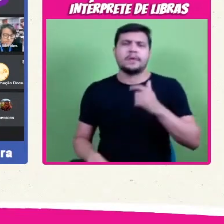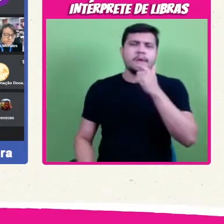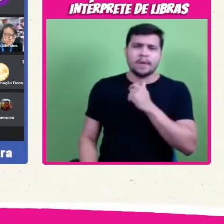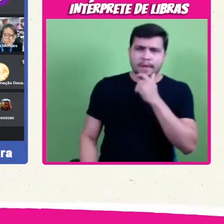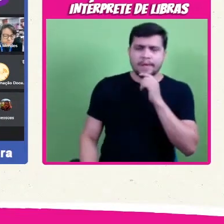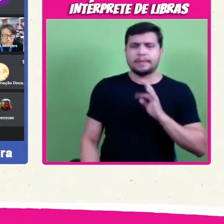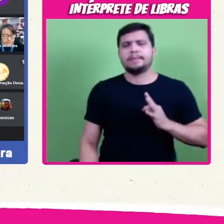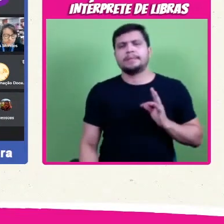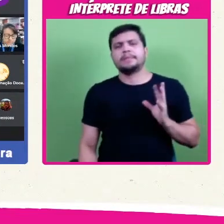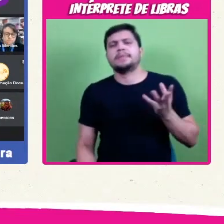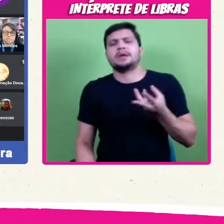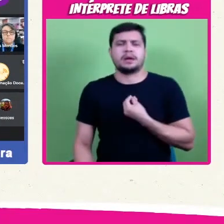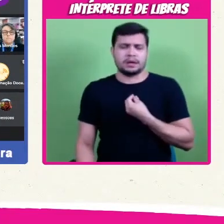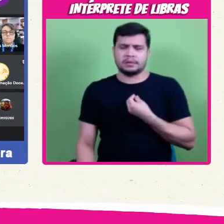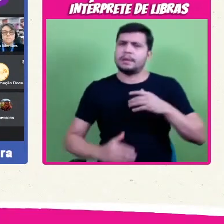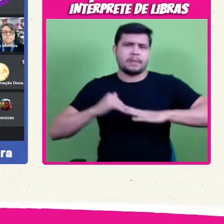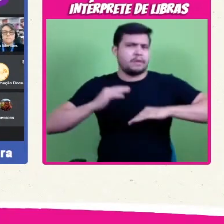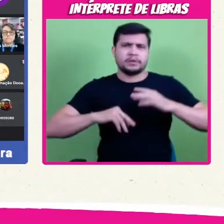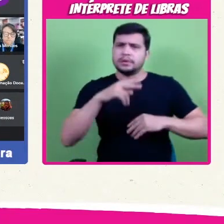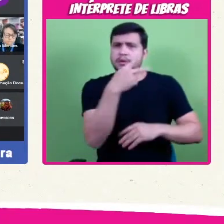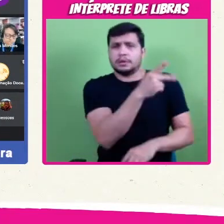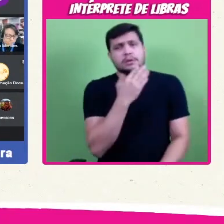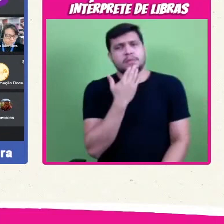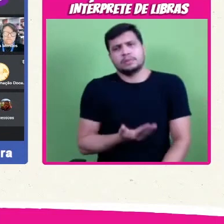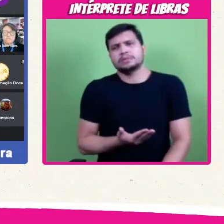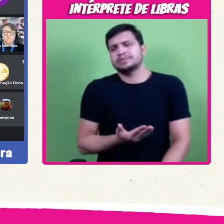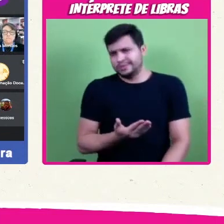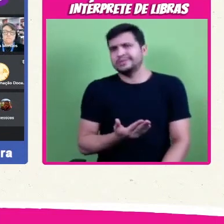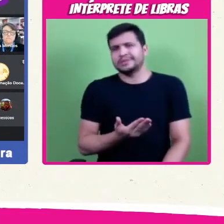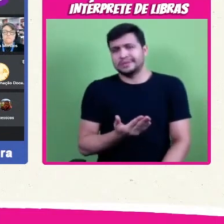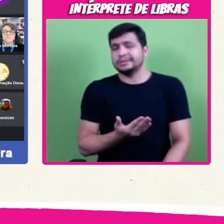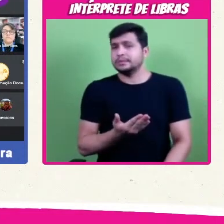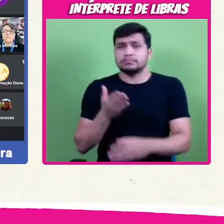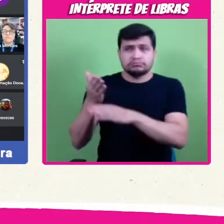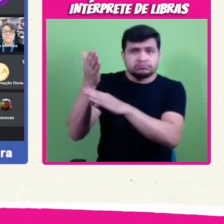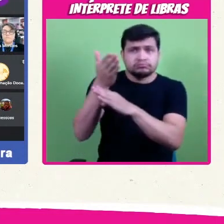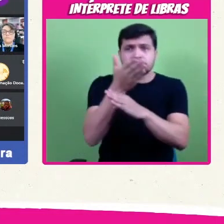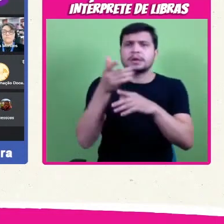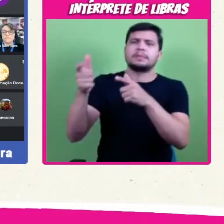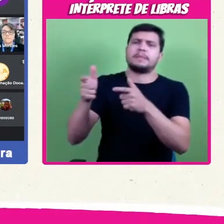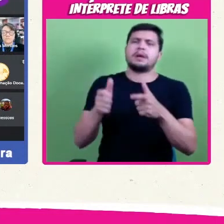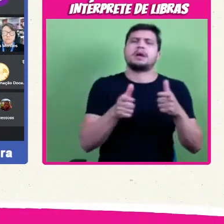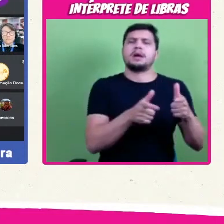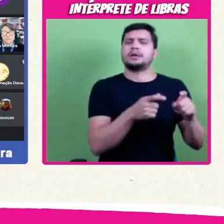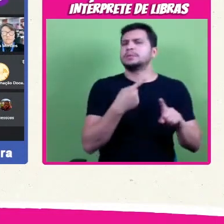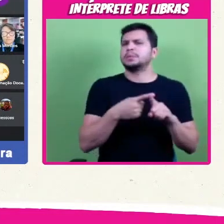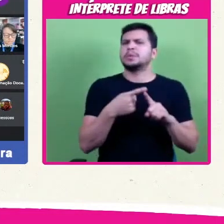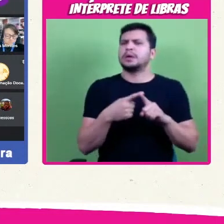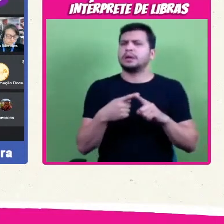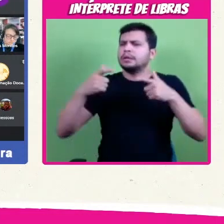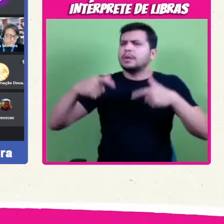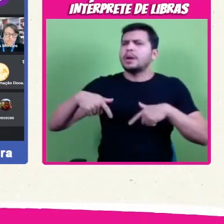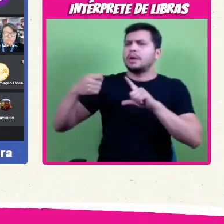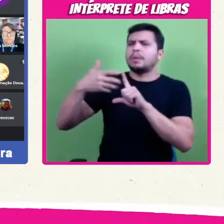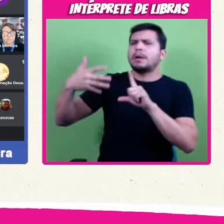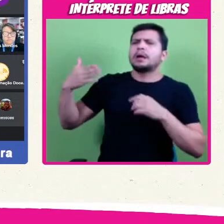em profissões que eles desejem, todos os espaços, porque lugar de LGBTI também é onde ele quiser,